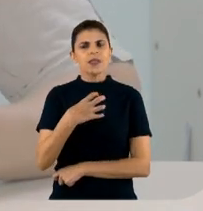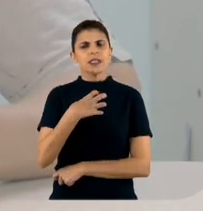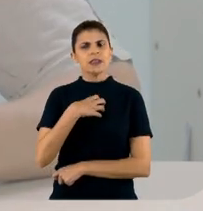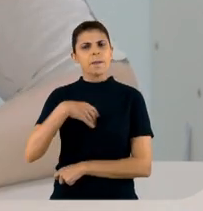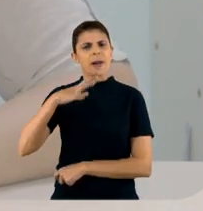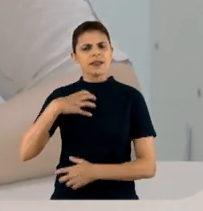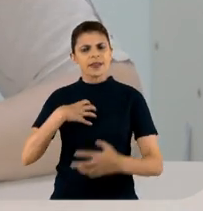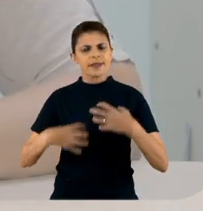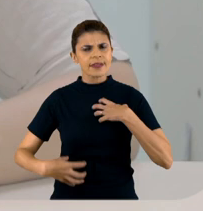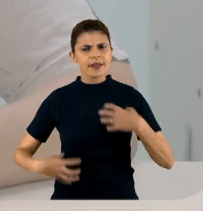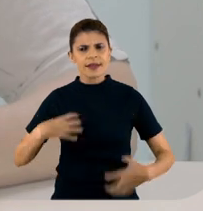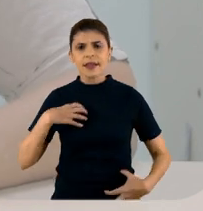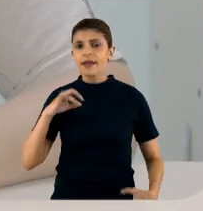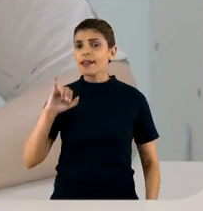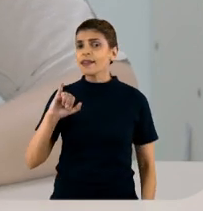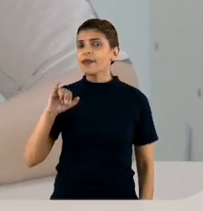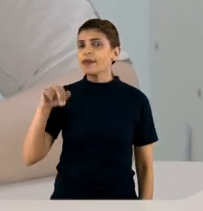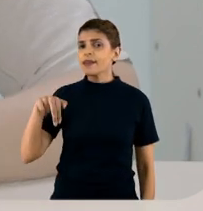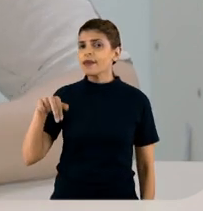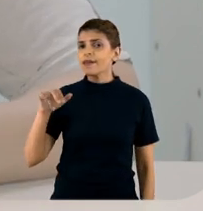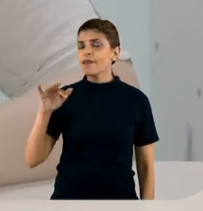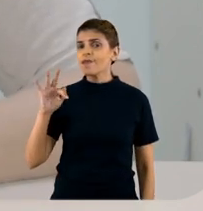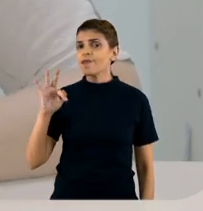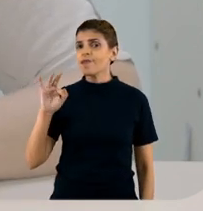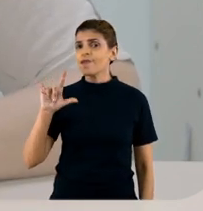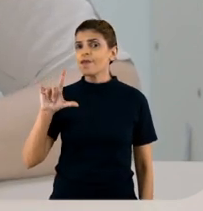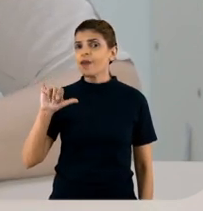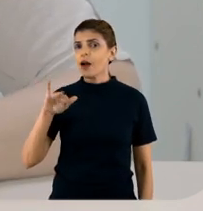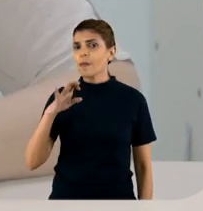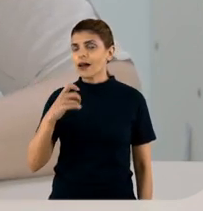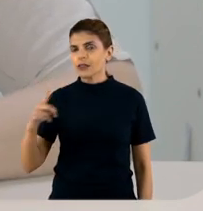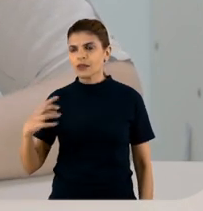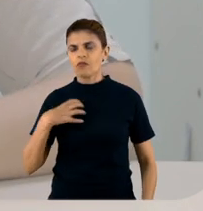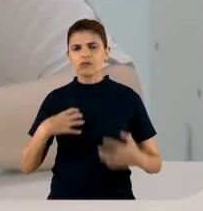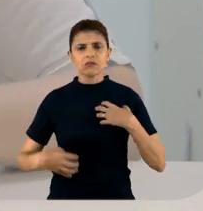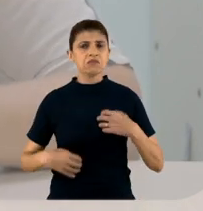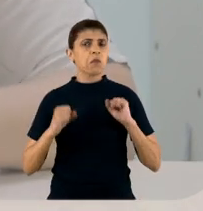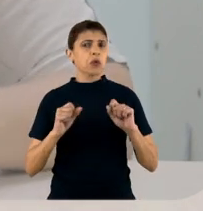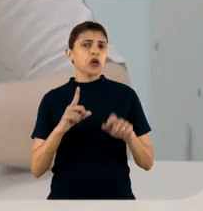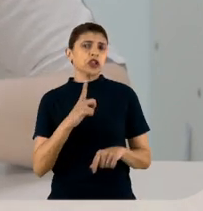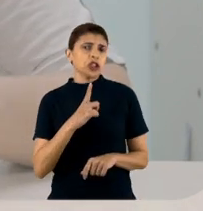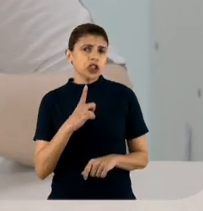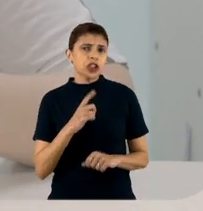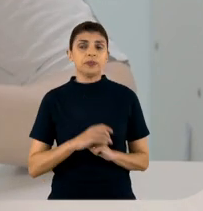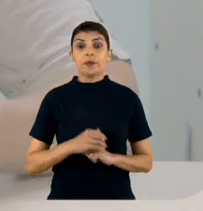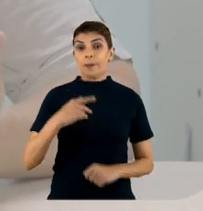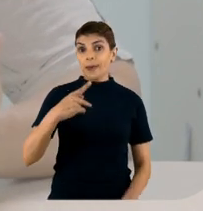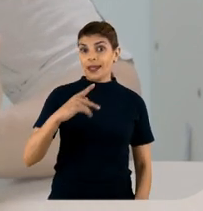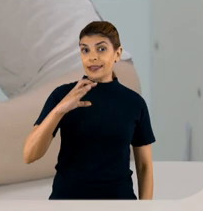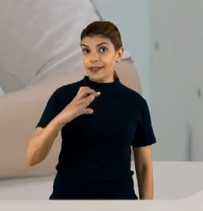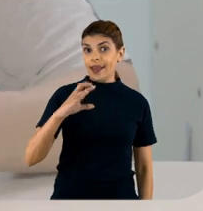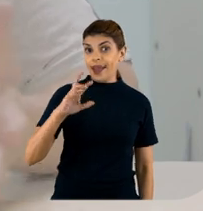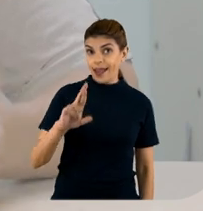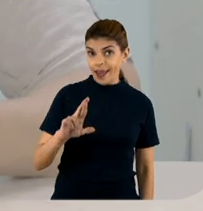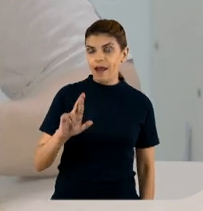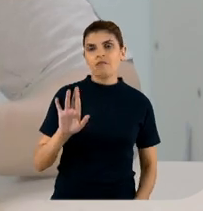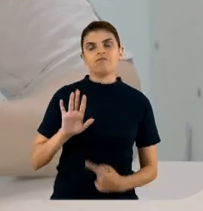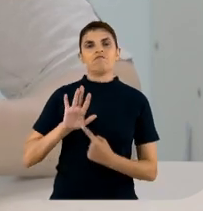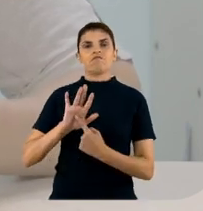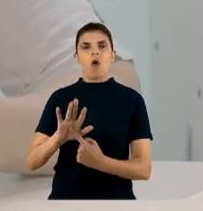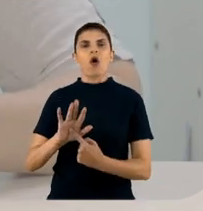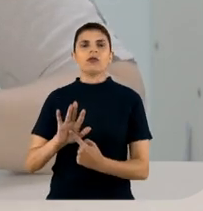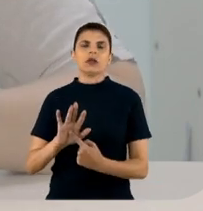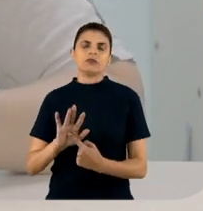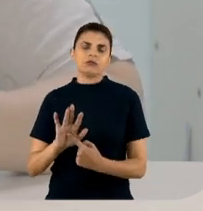mais inflamados então eles vão ter eh por exemplo a PCR que é um um